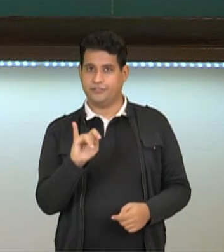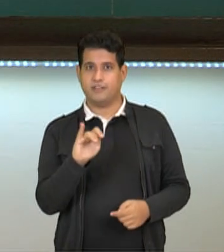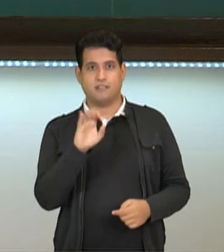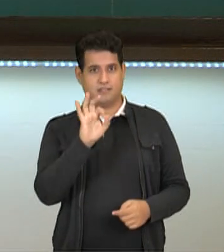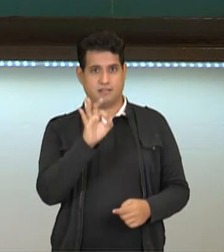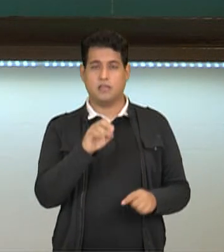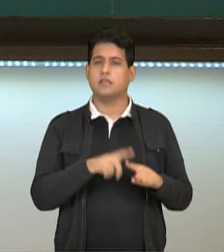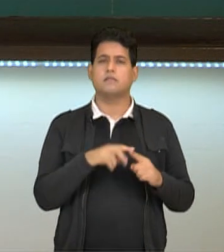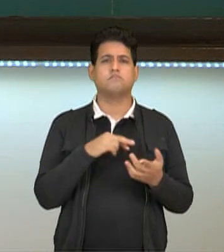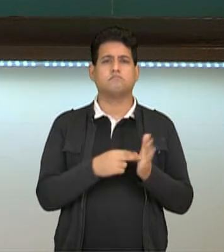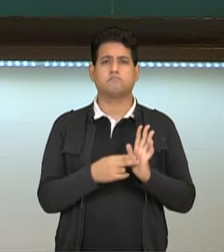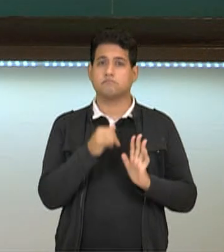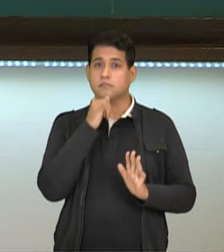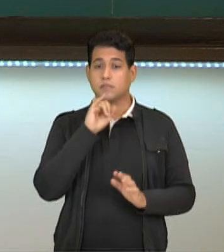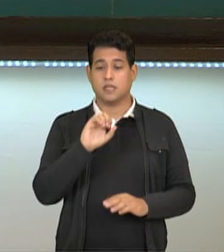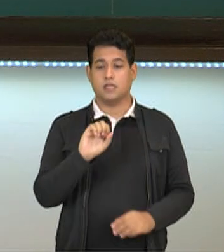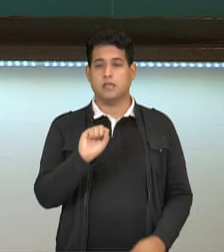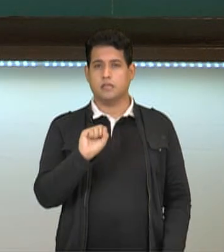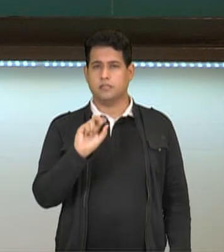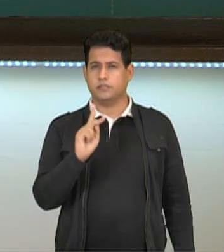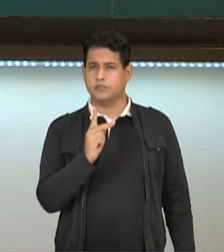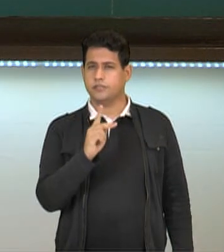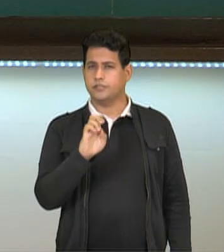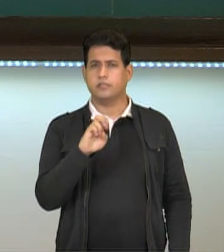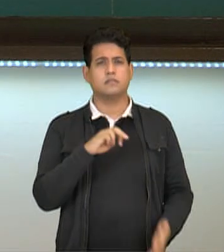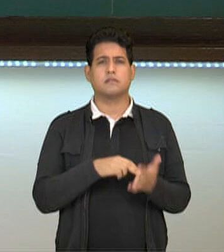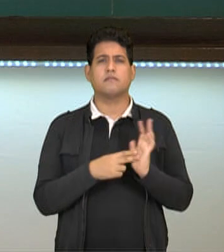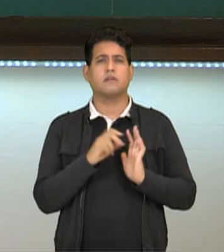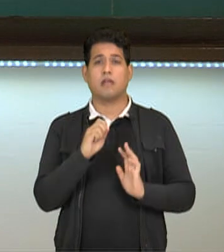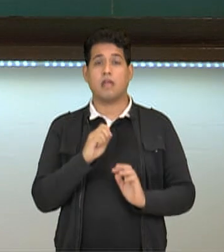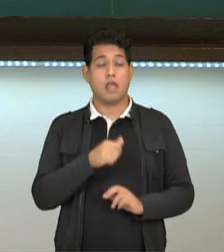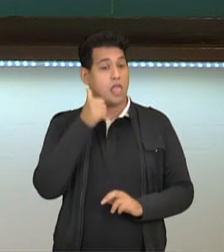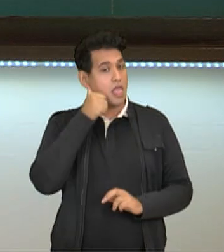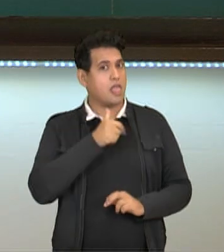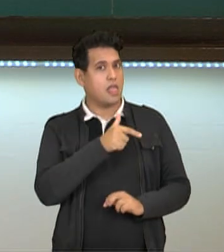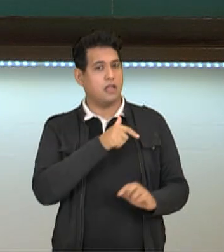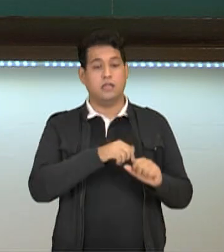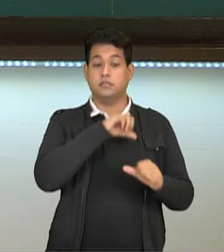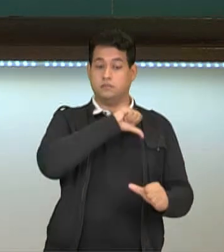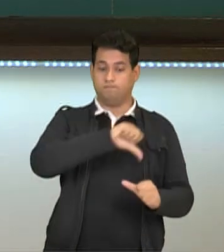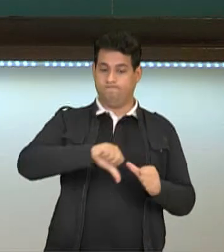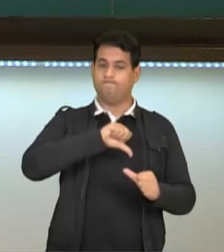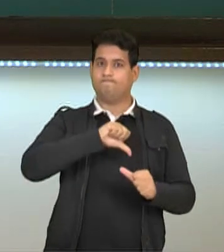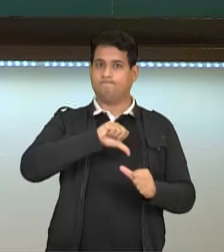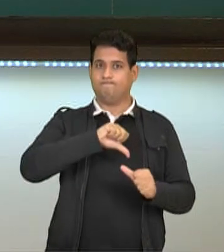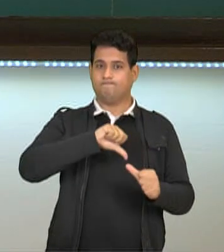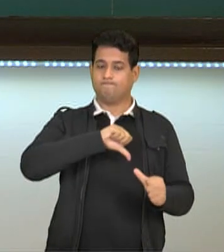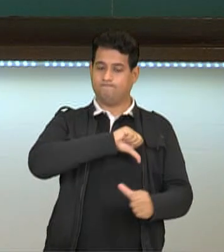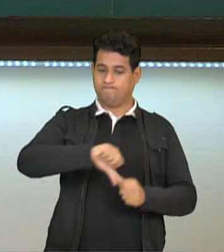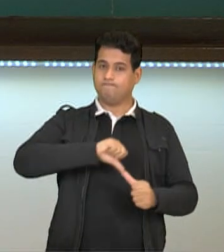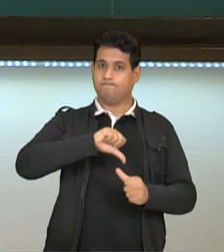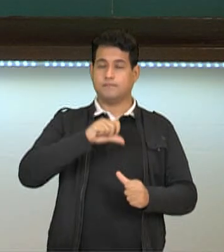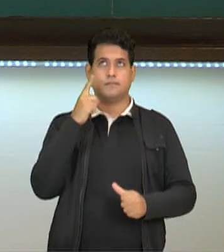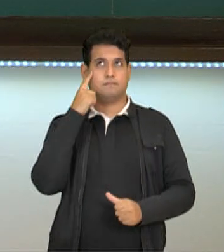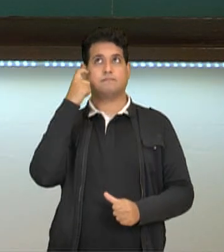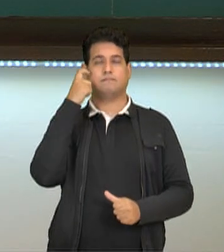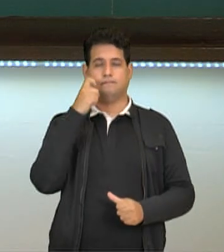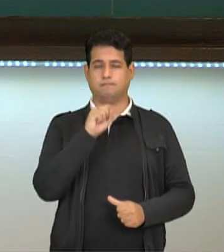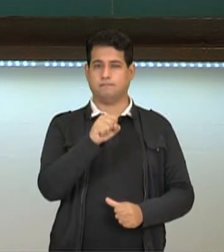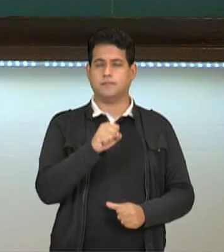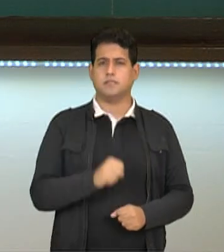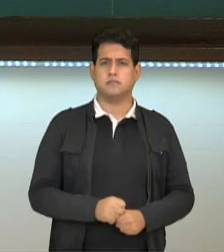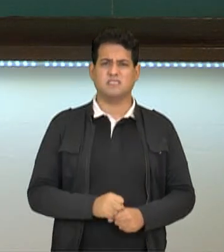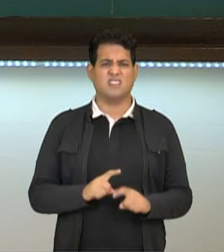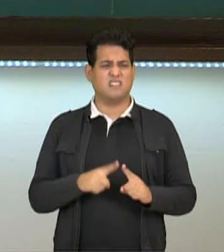mind. Então, she's gonna change her mind vai ser ela trocará ou ela mudará de ideia.